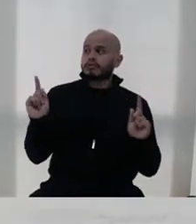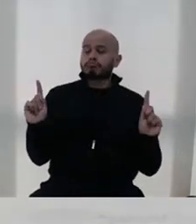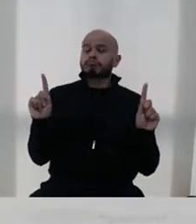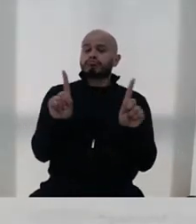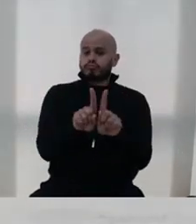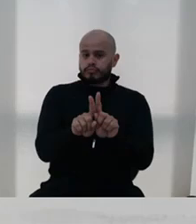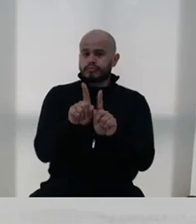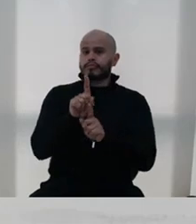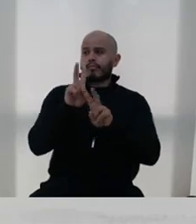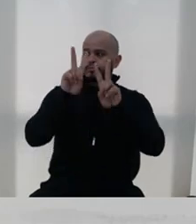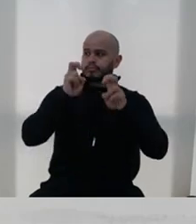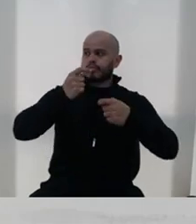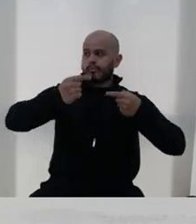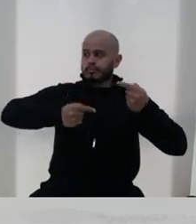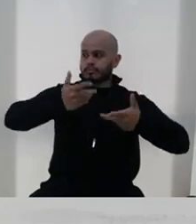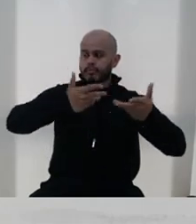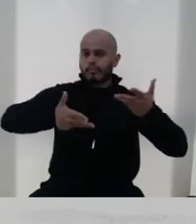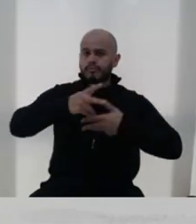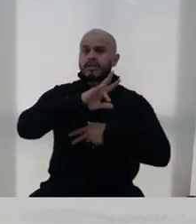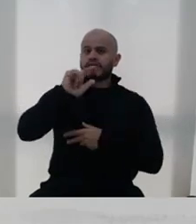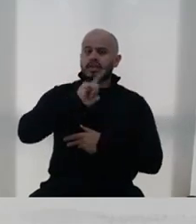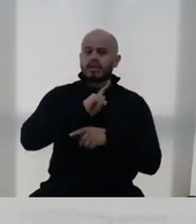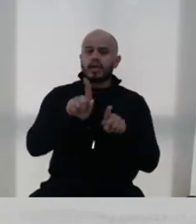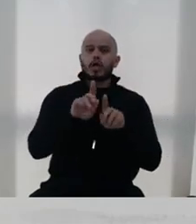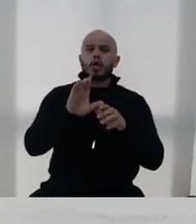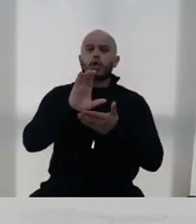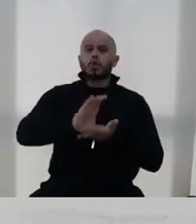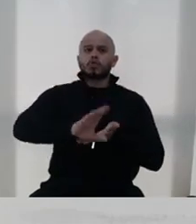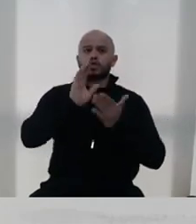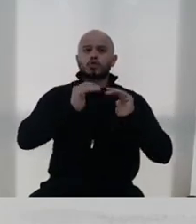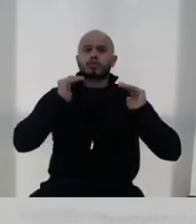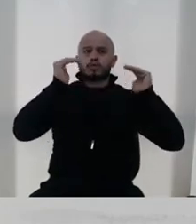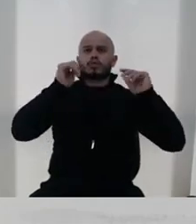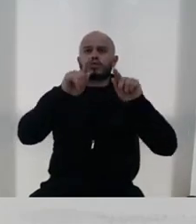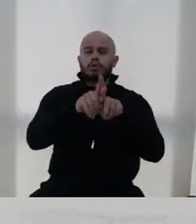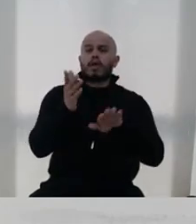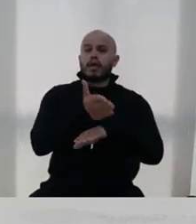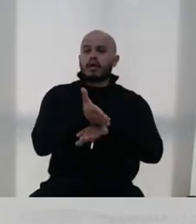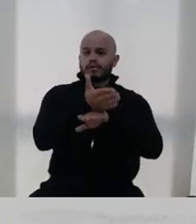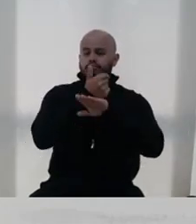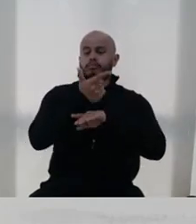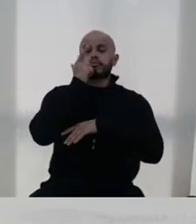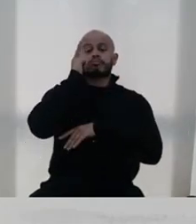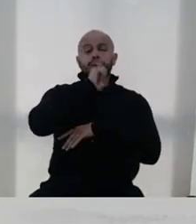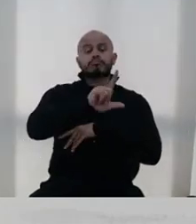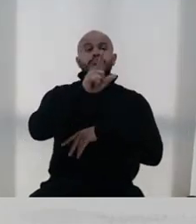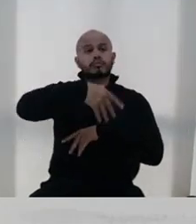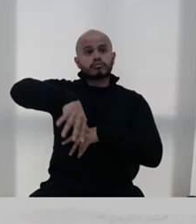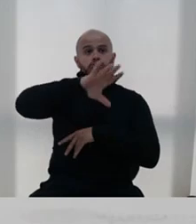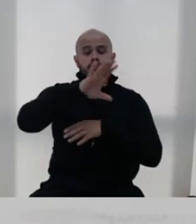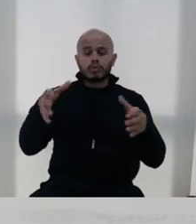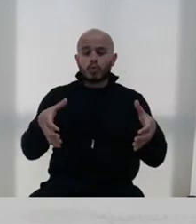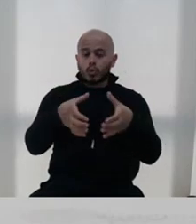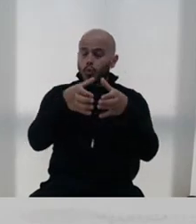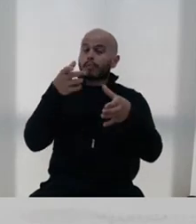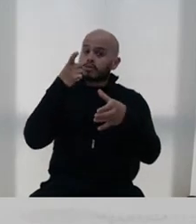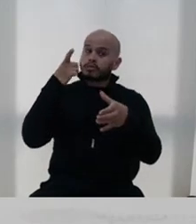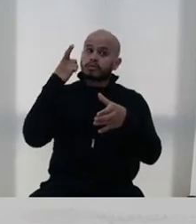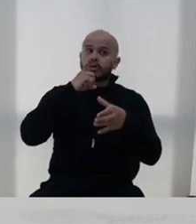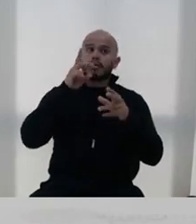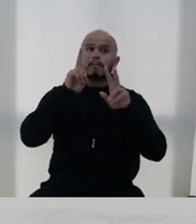construção, e aportará ao Conselho Superior, certamente, com antecedência, para que o colegiado possa dialogar a